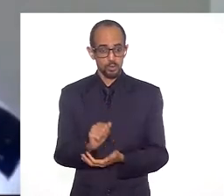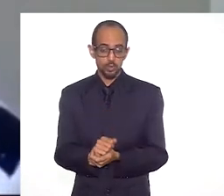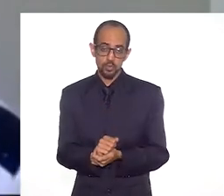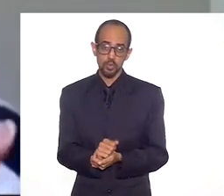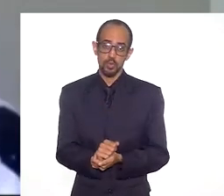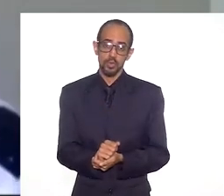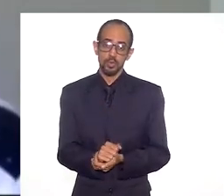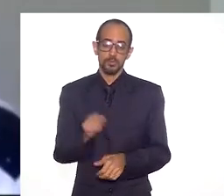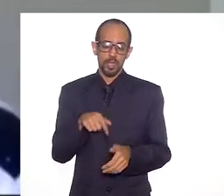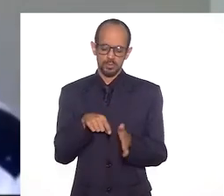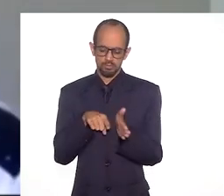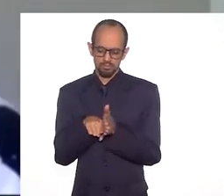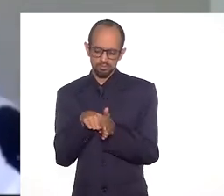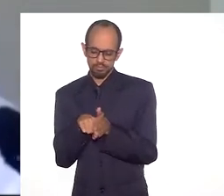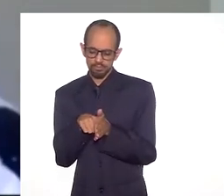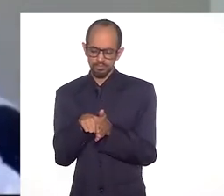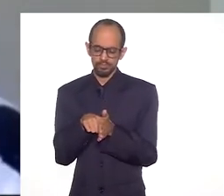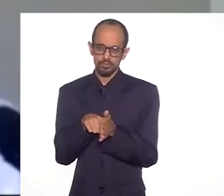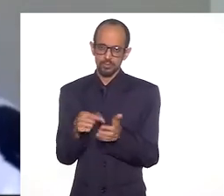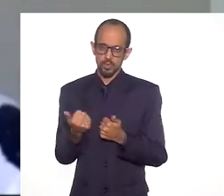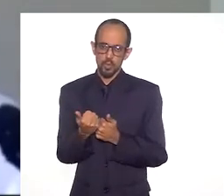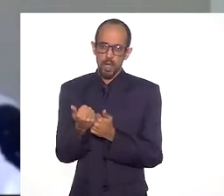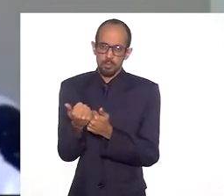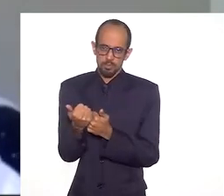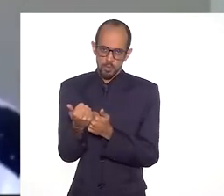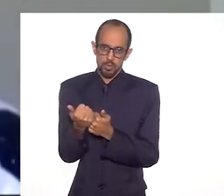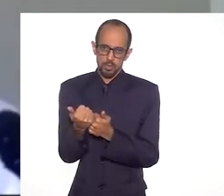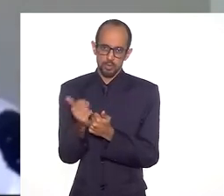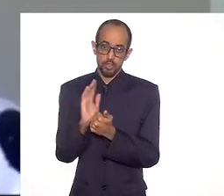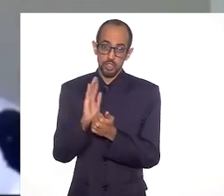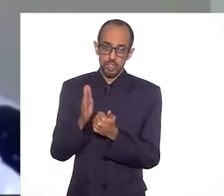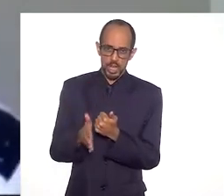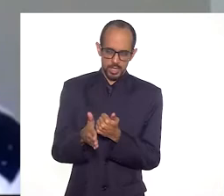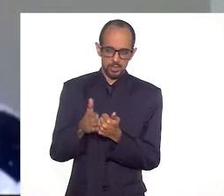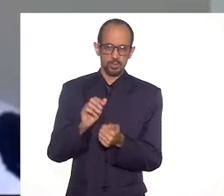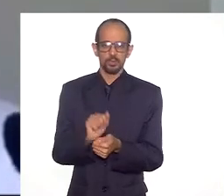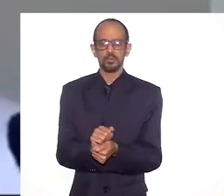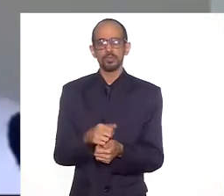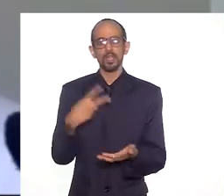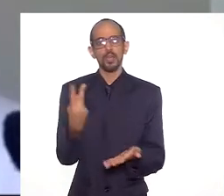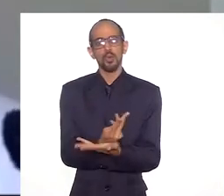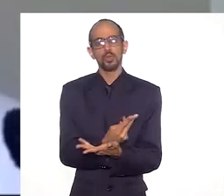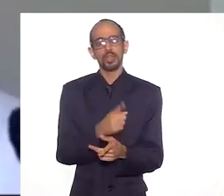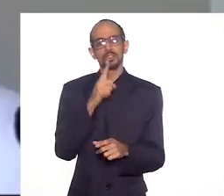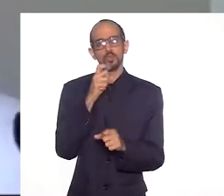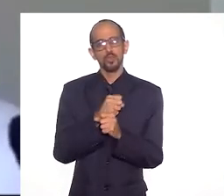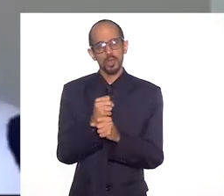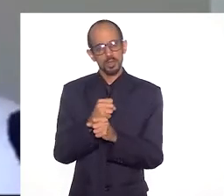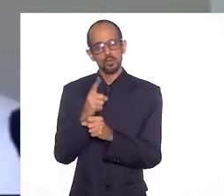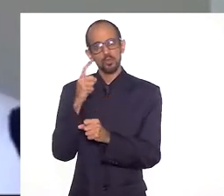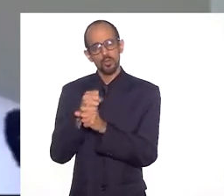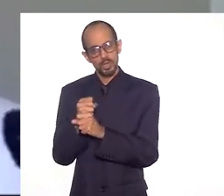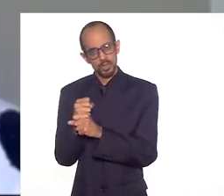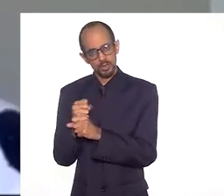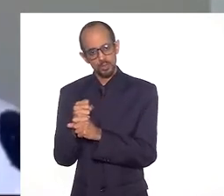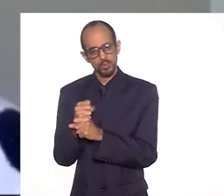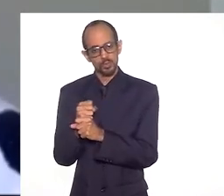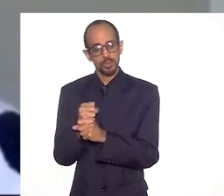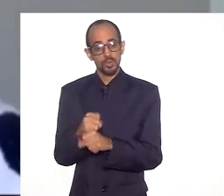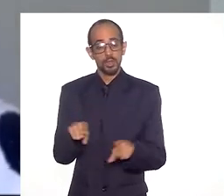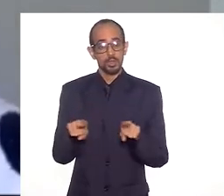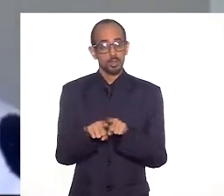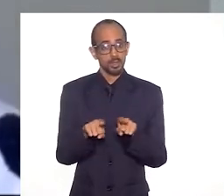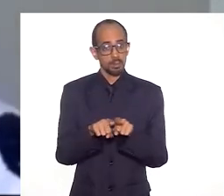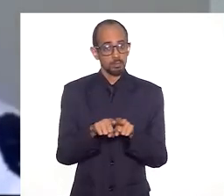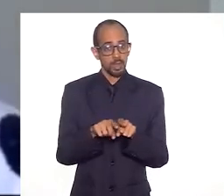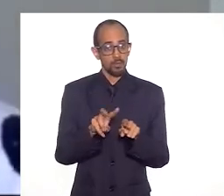período recebendo mentoria, consultoria e um apoio bem mais direcionado. Ele acontece uma vez por ano. E agora, então, a